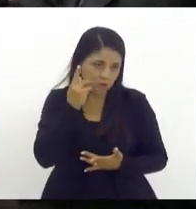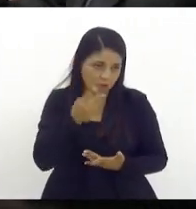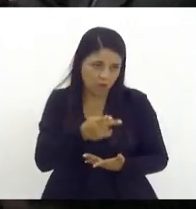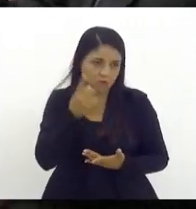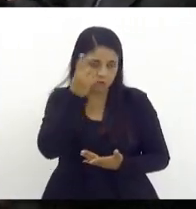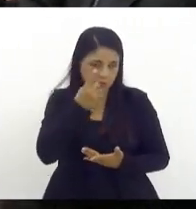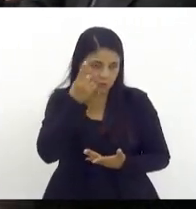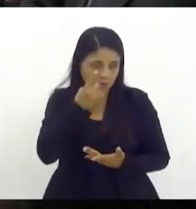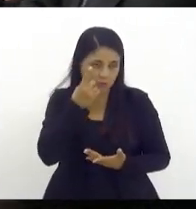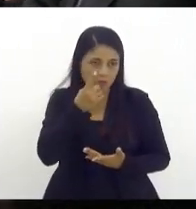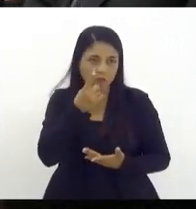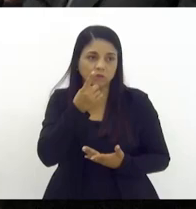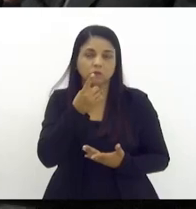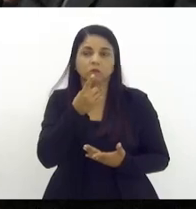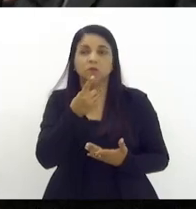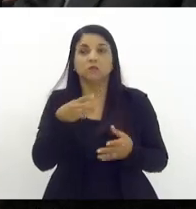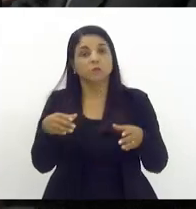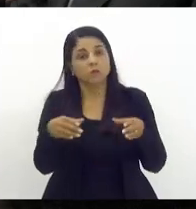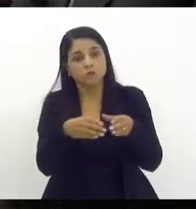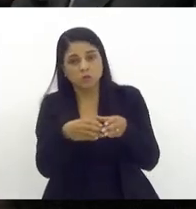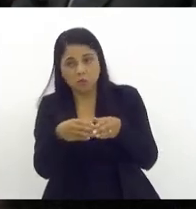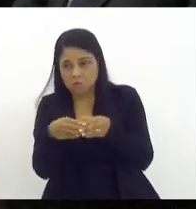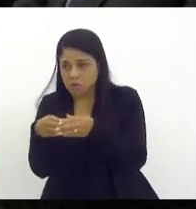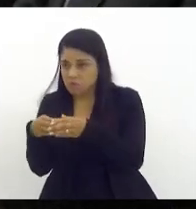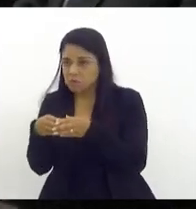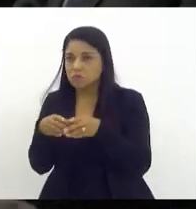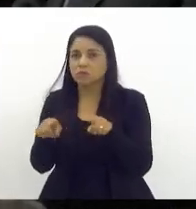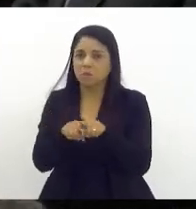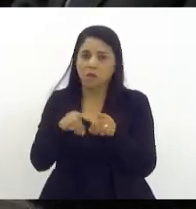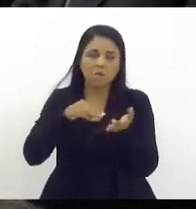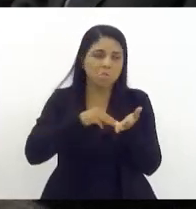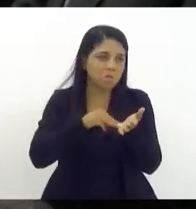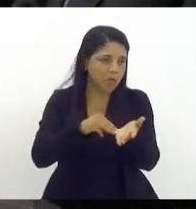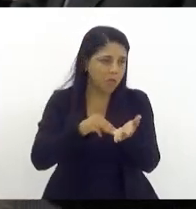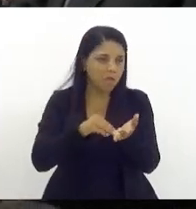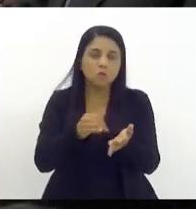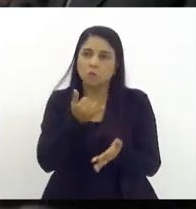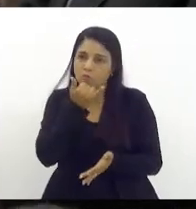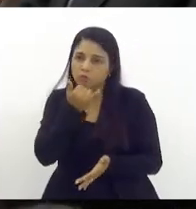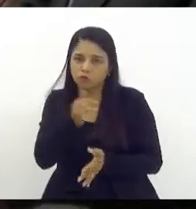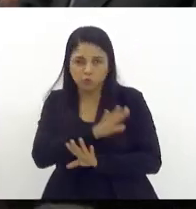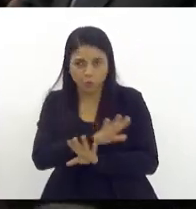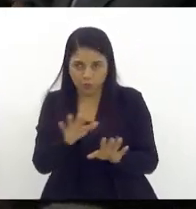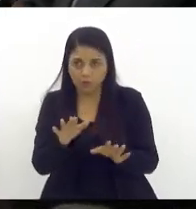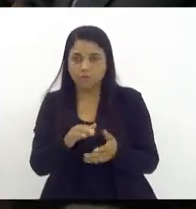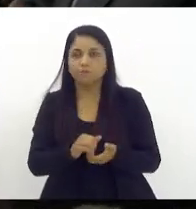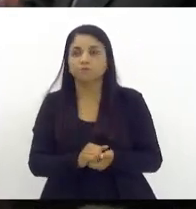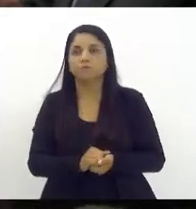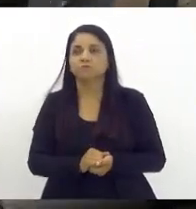ferimento regimental, assim como ao colegiado e os demais colegas membros da CCJ também. Eu oportunizei até de Vossa